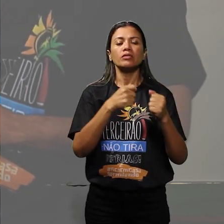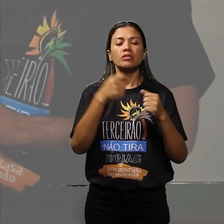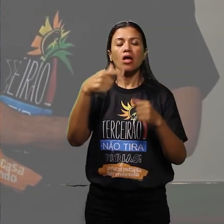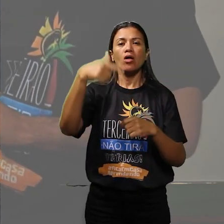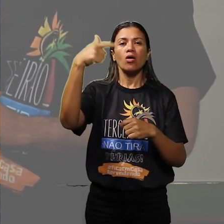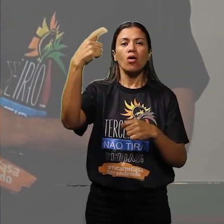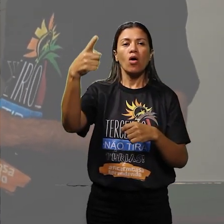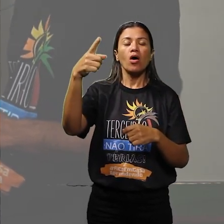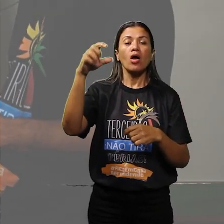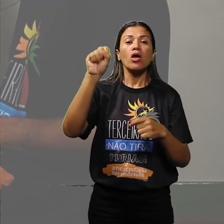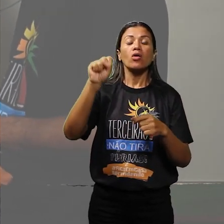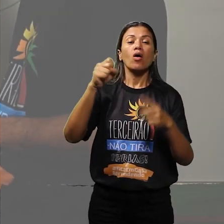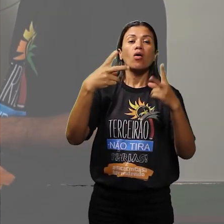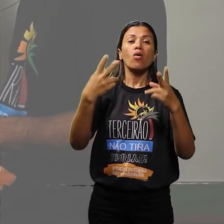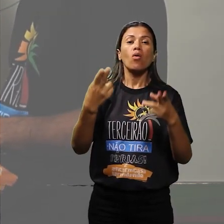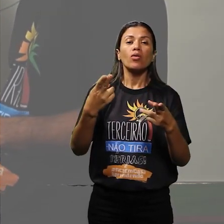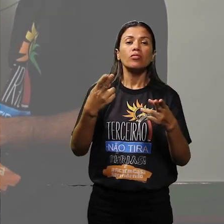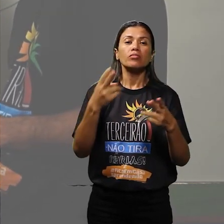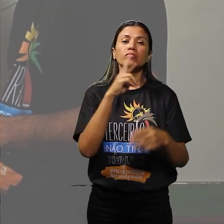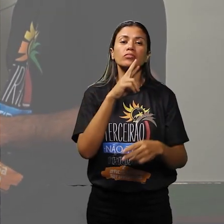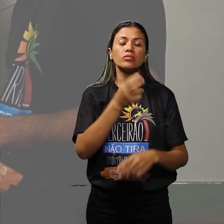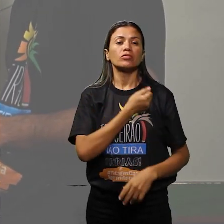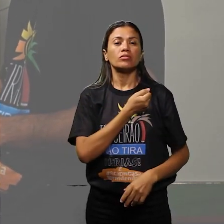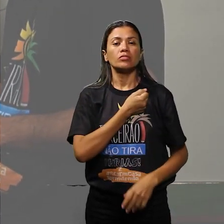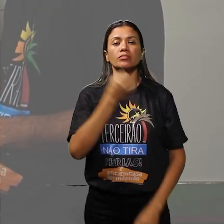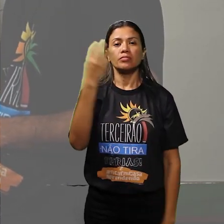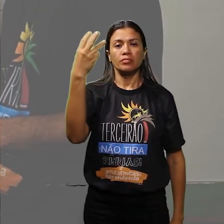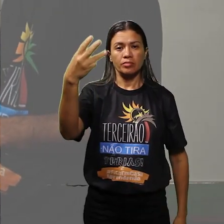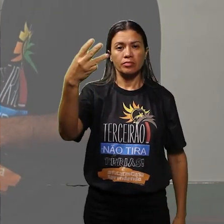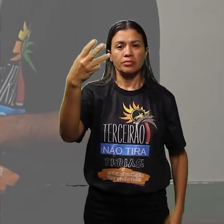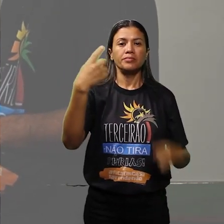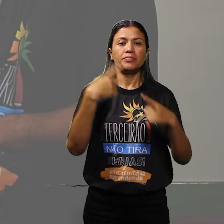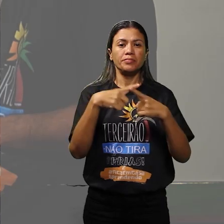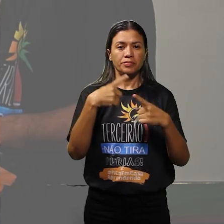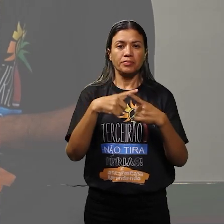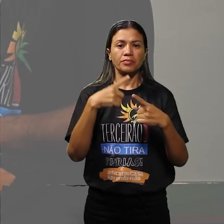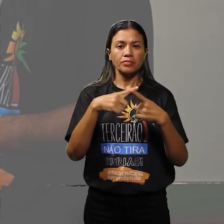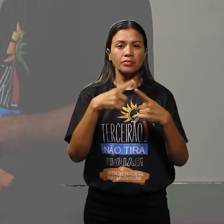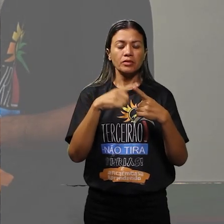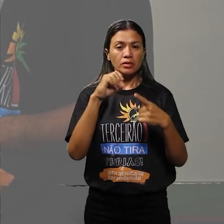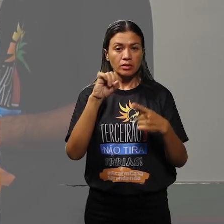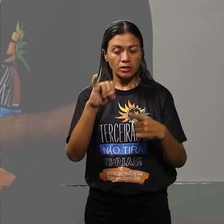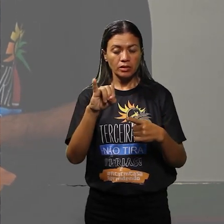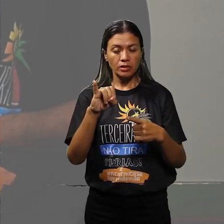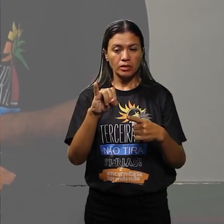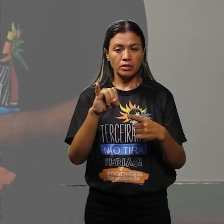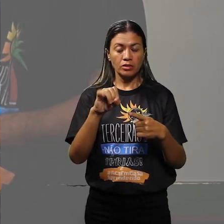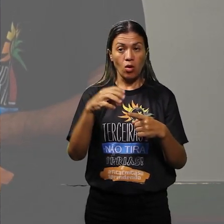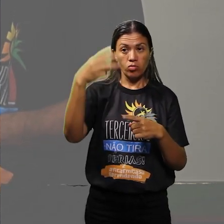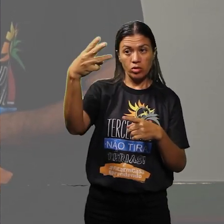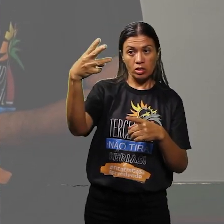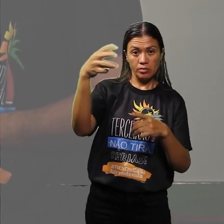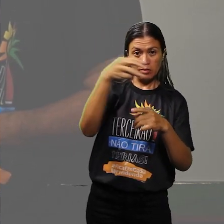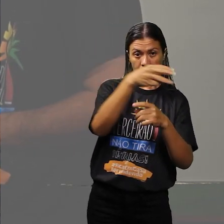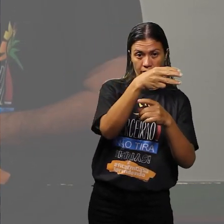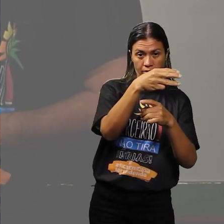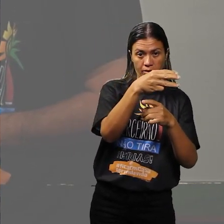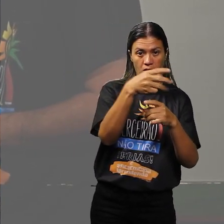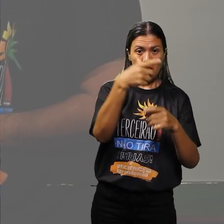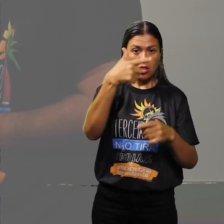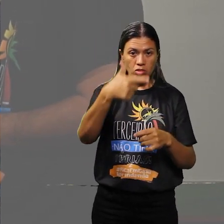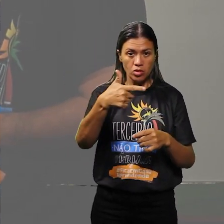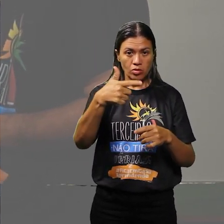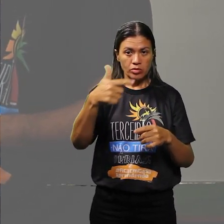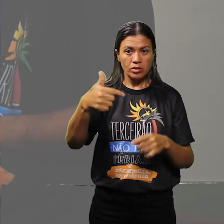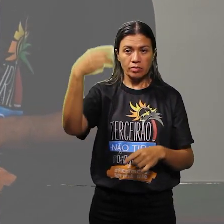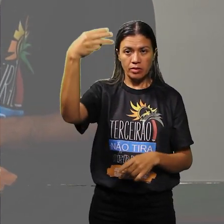que vai dar 8? Quem é? É o número 3. Por quê? Porque se meu coleguinha jogar o 3 para cá, ó, 2